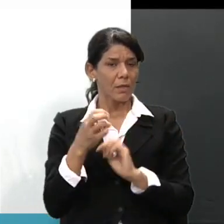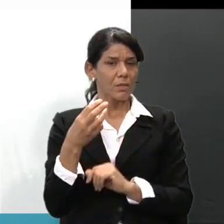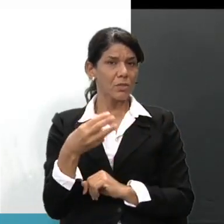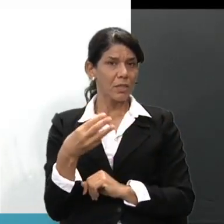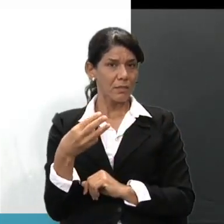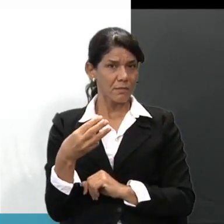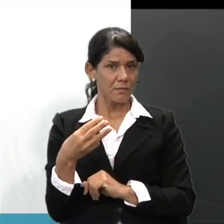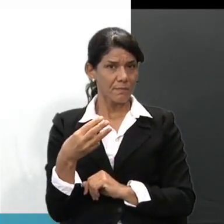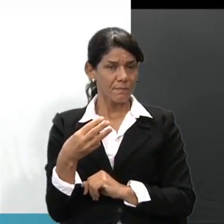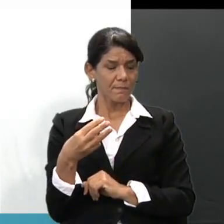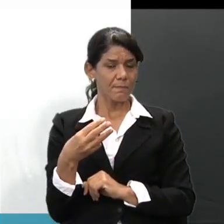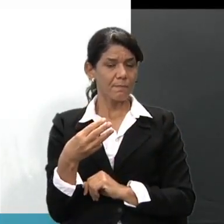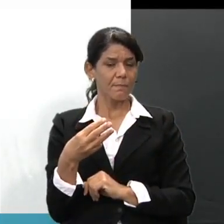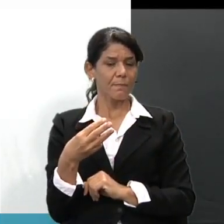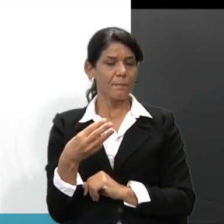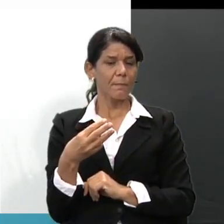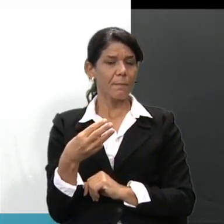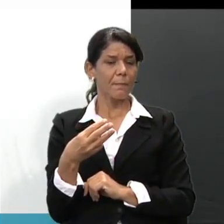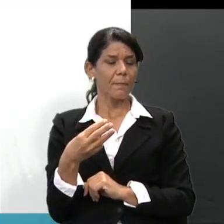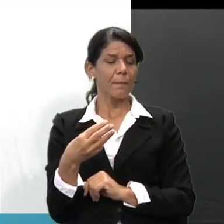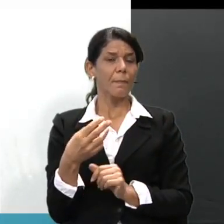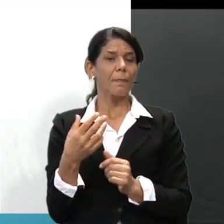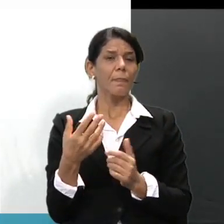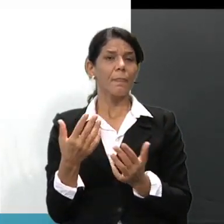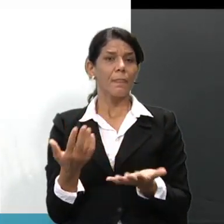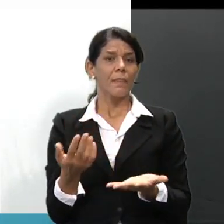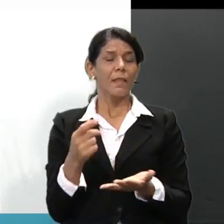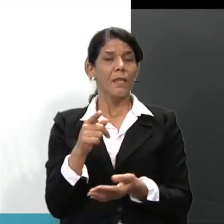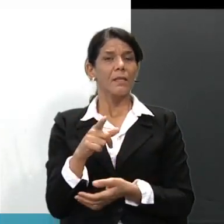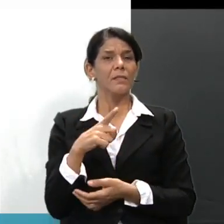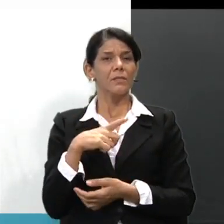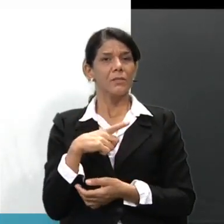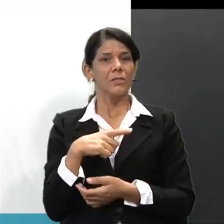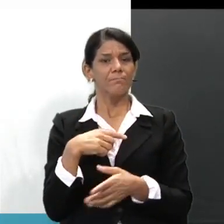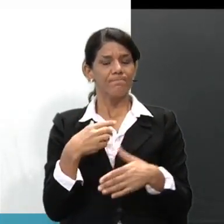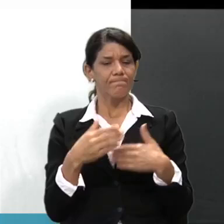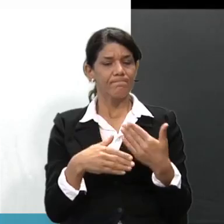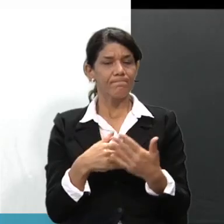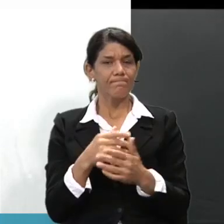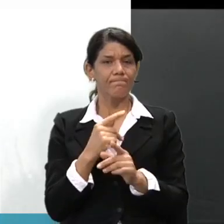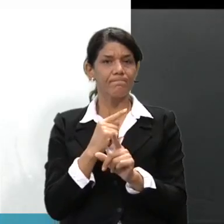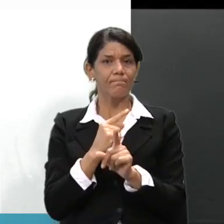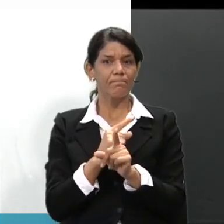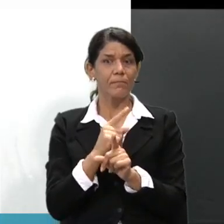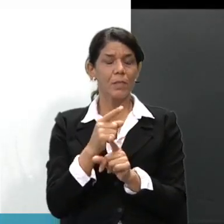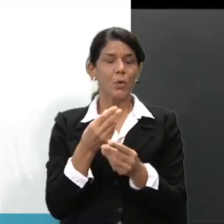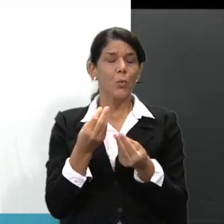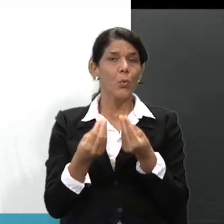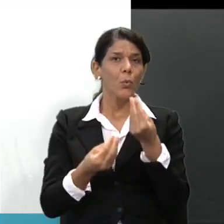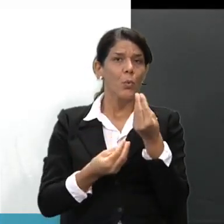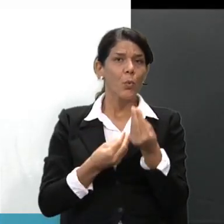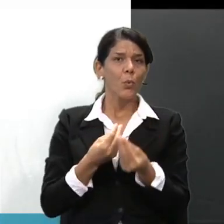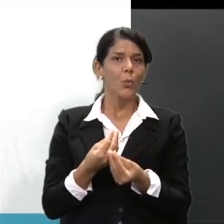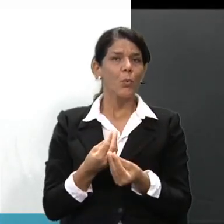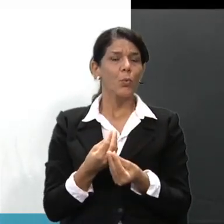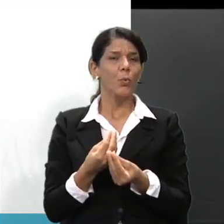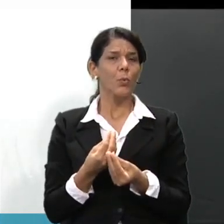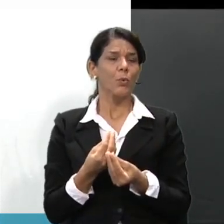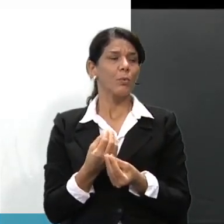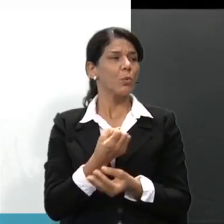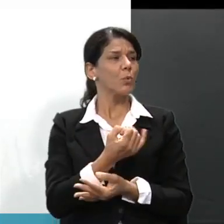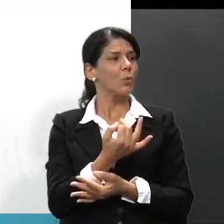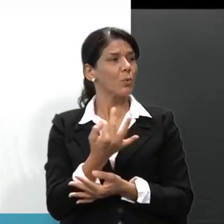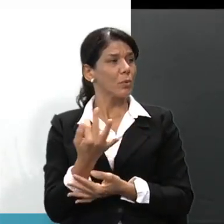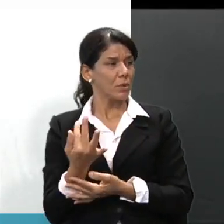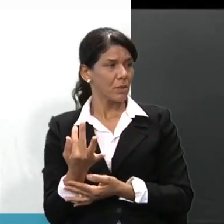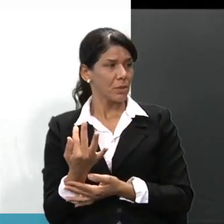3 e, portanto, assim a gente acaba descobrindo de que maneira a